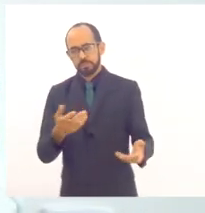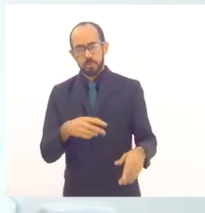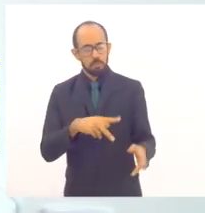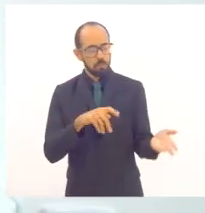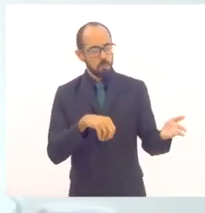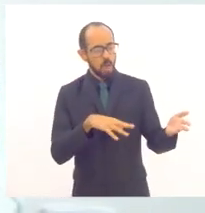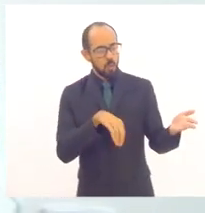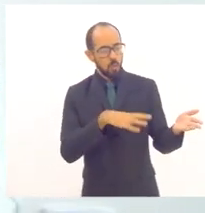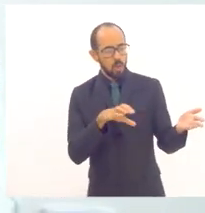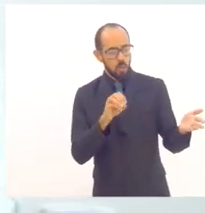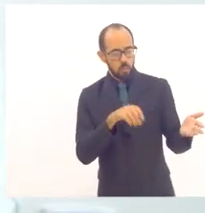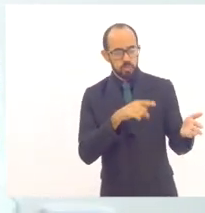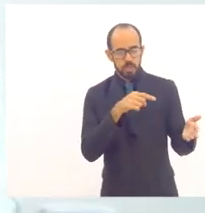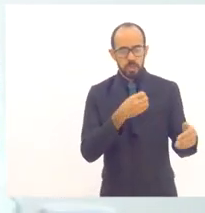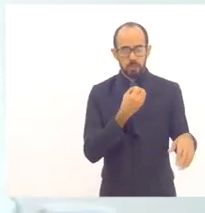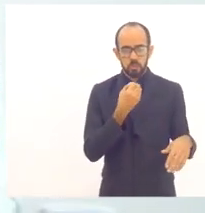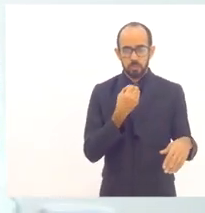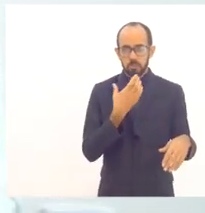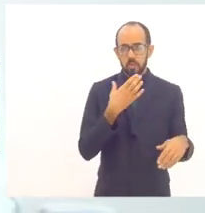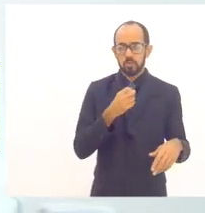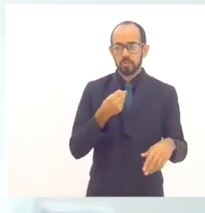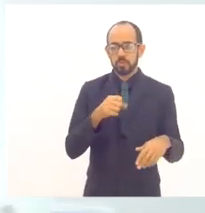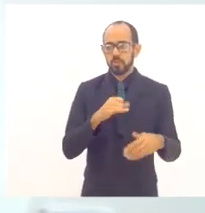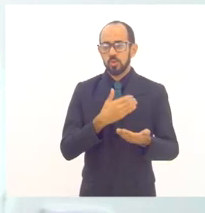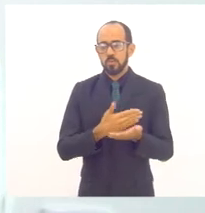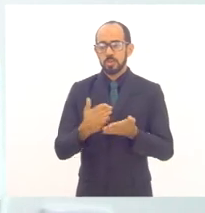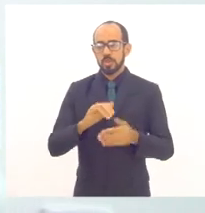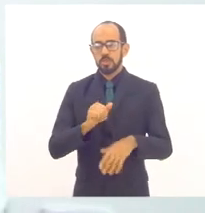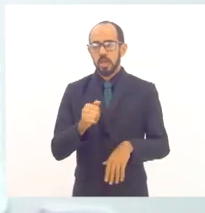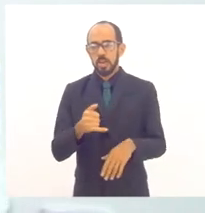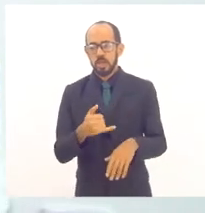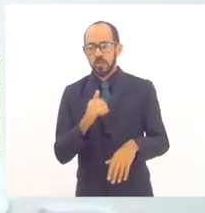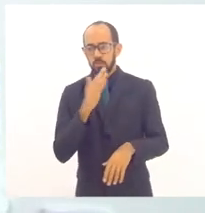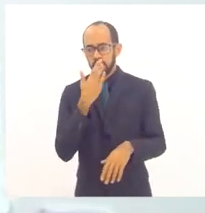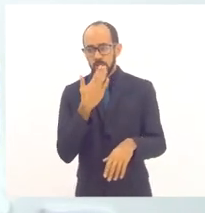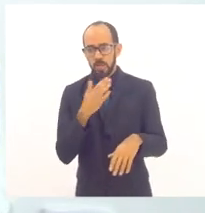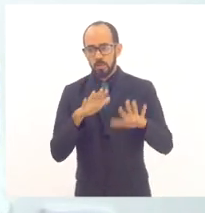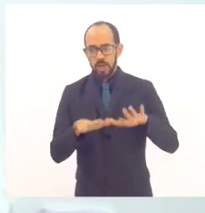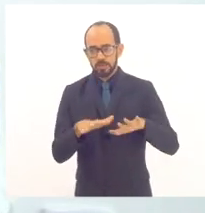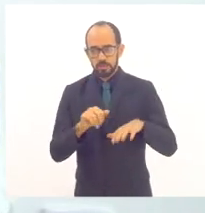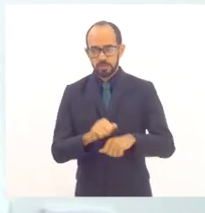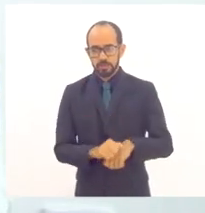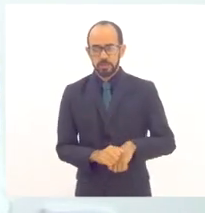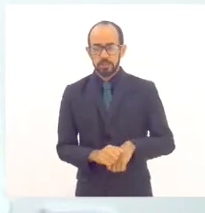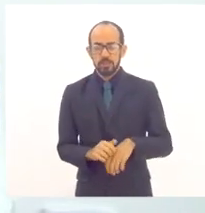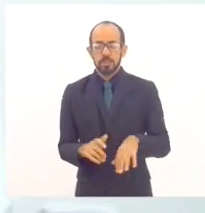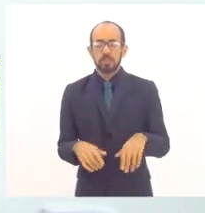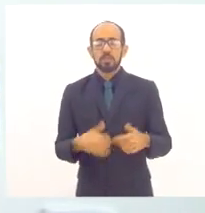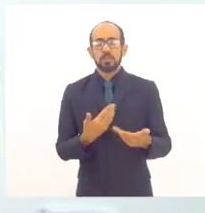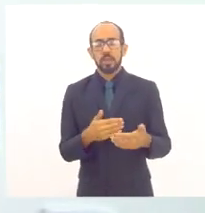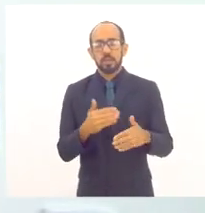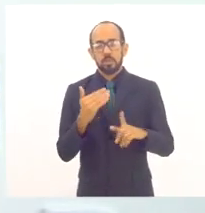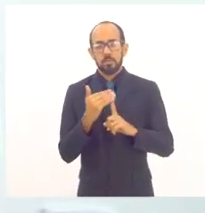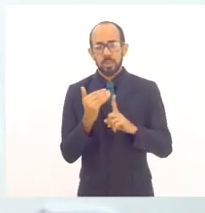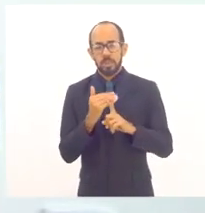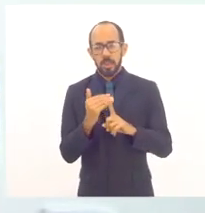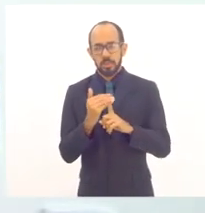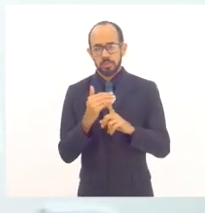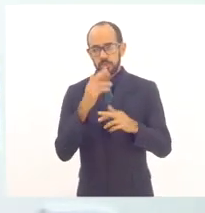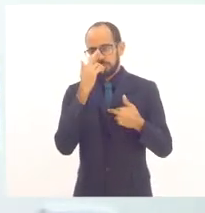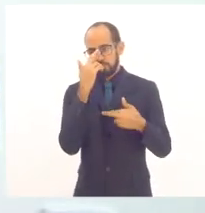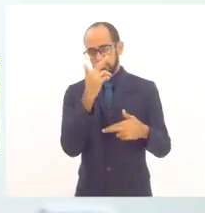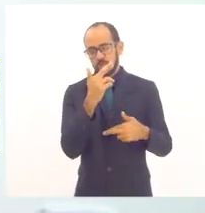uma coisa boa a gente começar janeiro, fevereiro, com essa daqui sendo, pelo menos, parcialmente cumprida. Muito